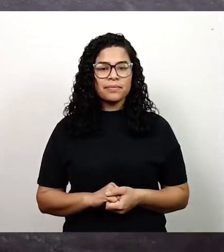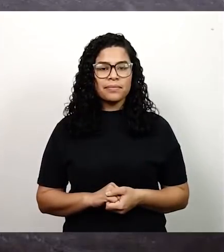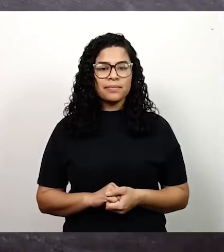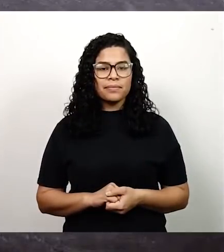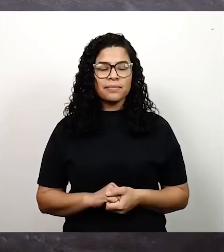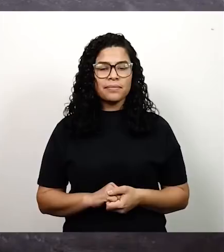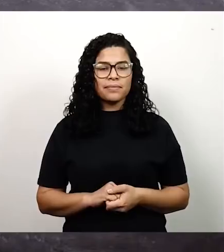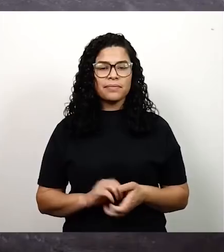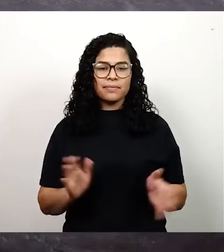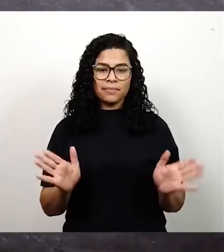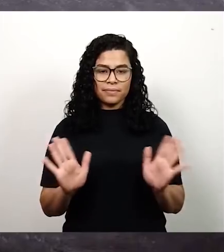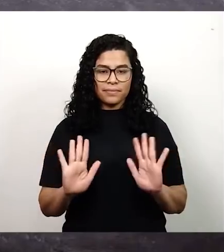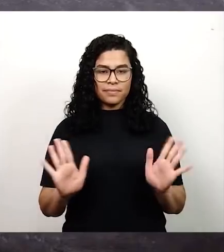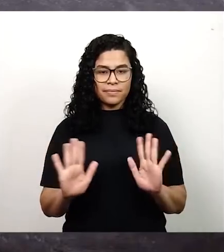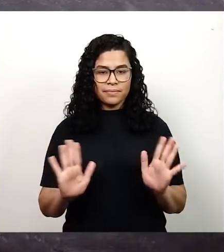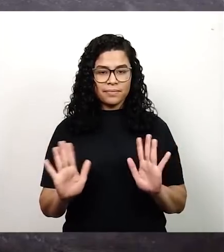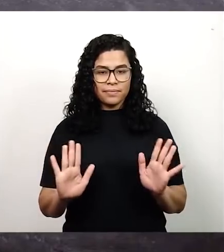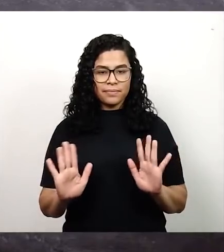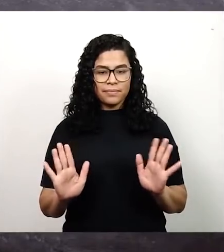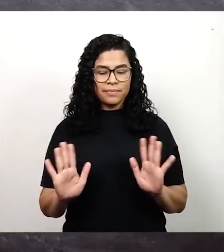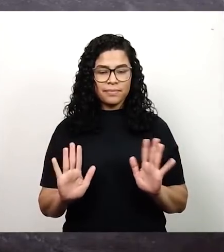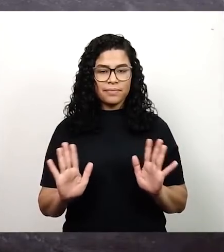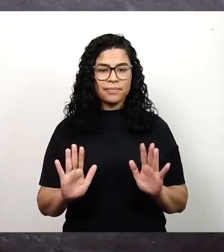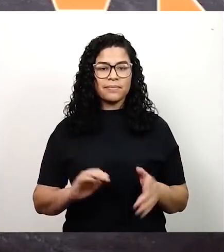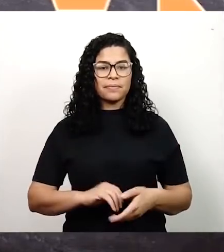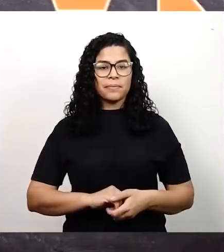Nos vemos na próxima aula. Até lá!